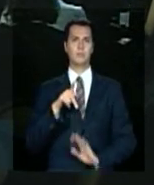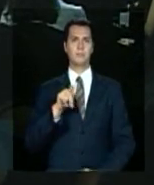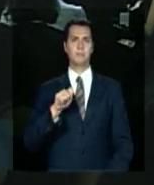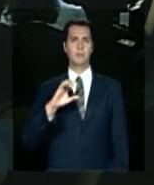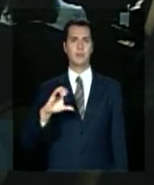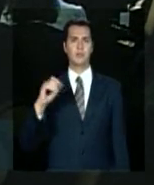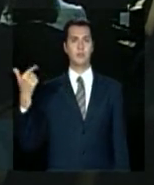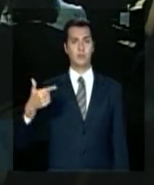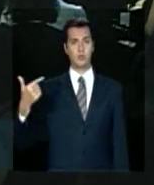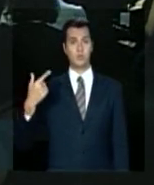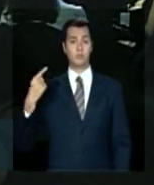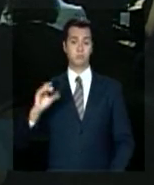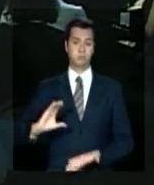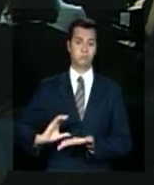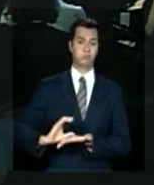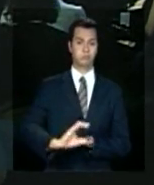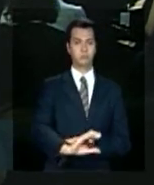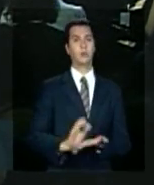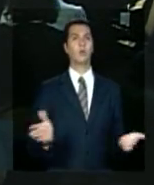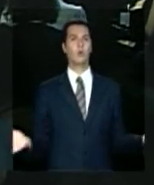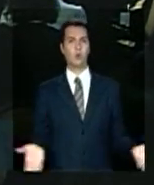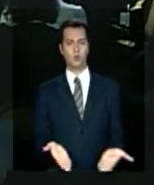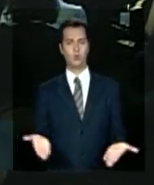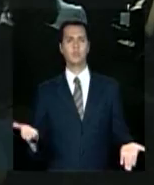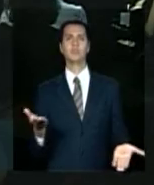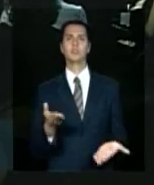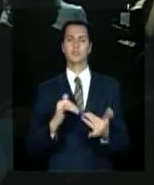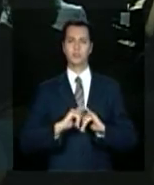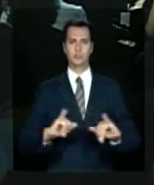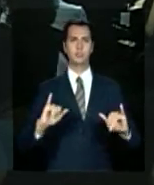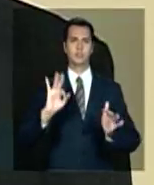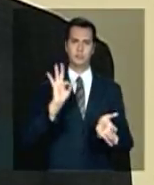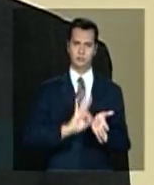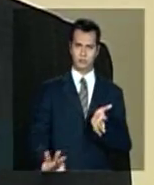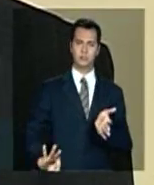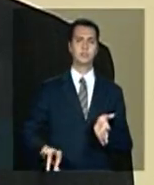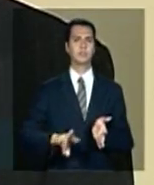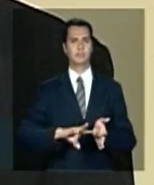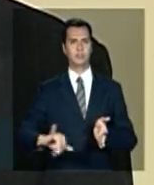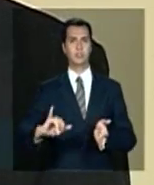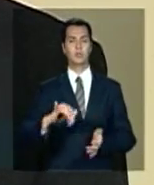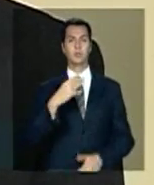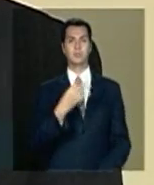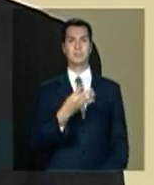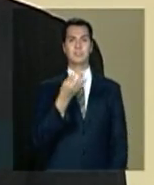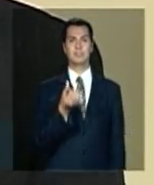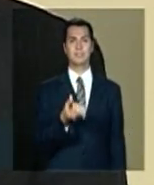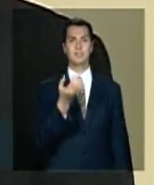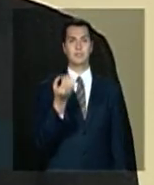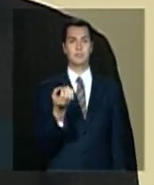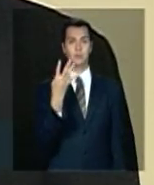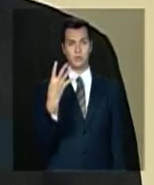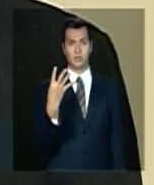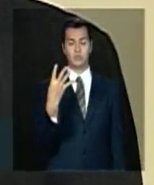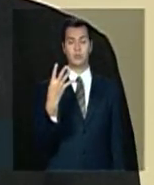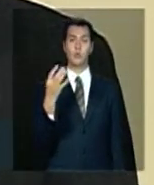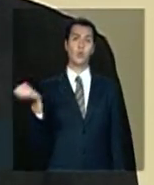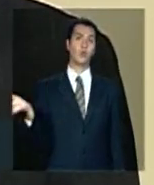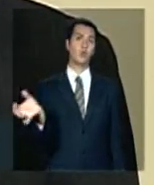nos autorizou foi publicado e hoje assinada aqui em Minas Gerais a ampliação de 464